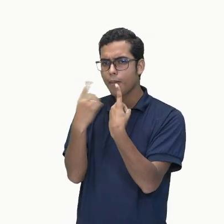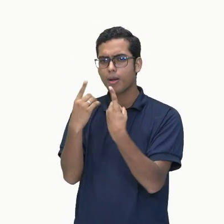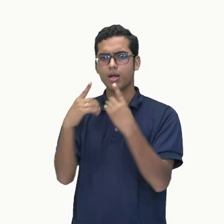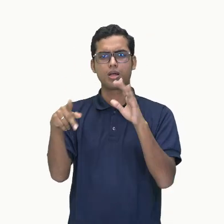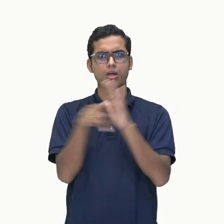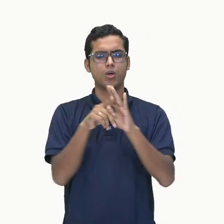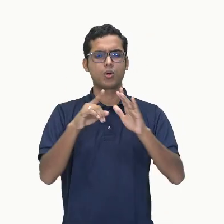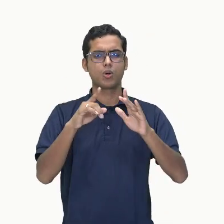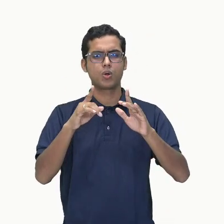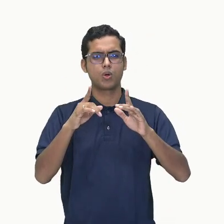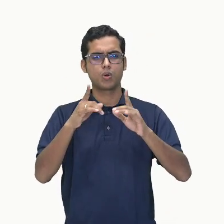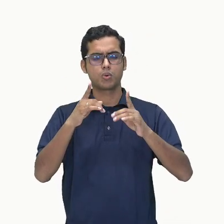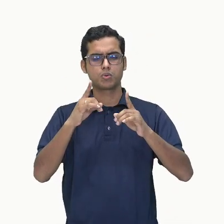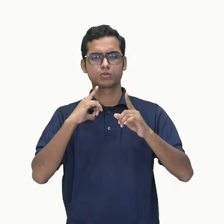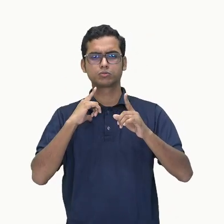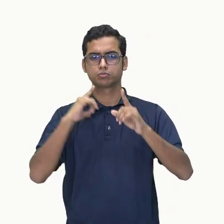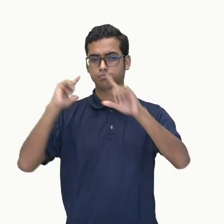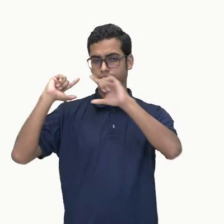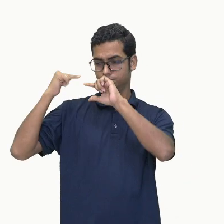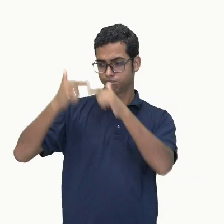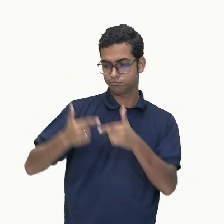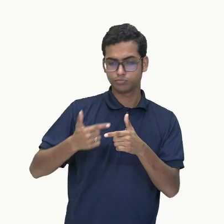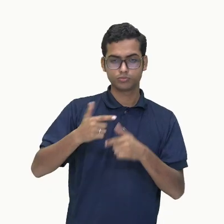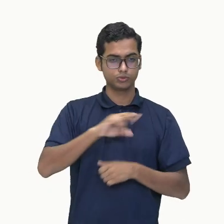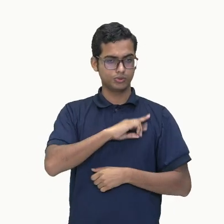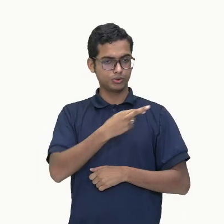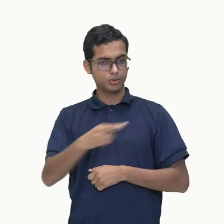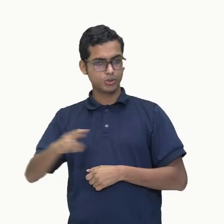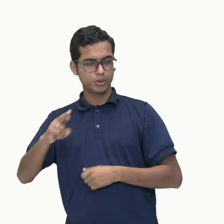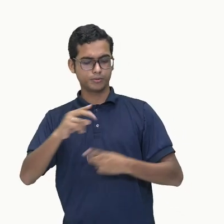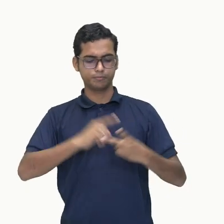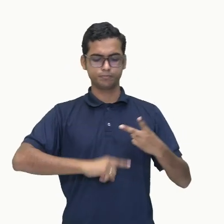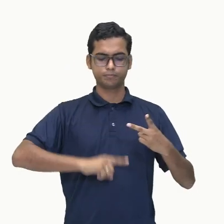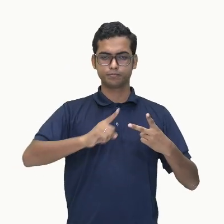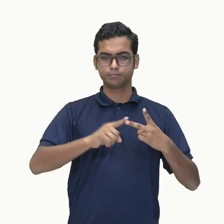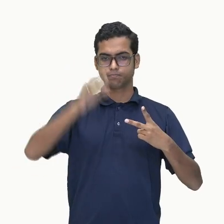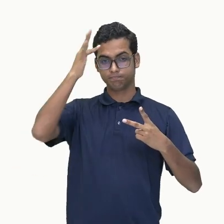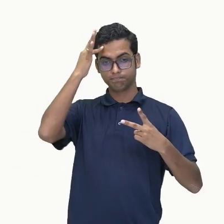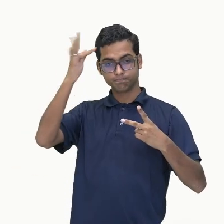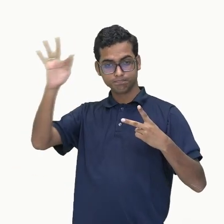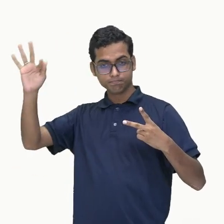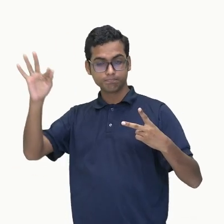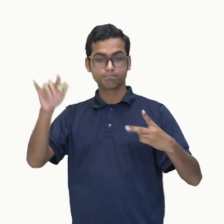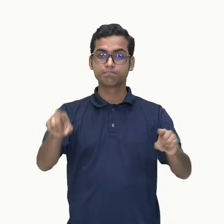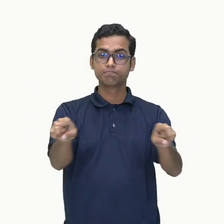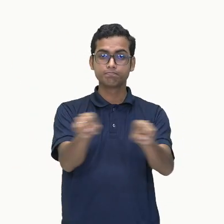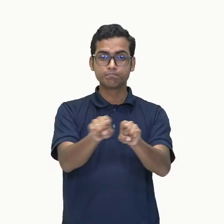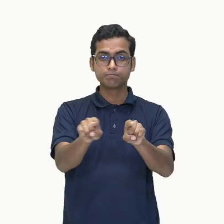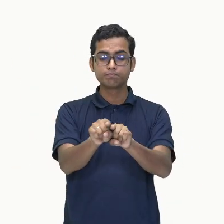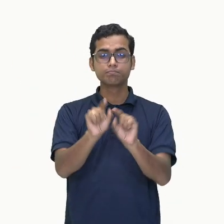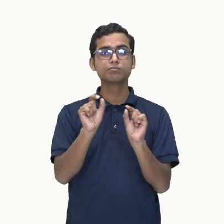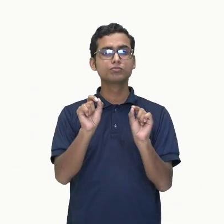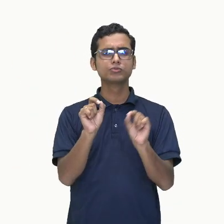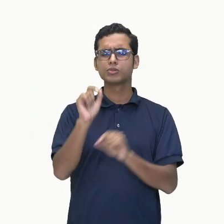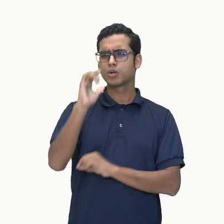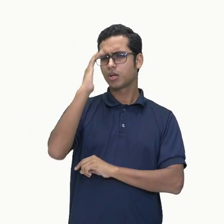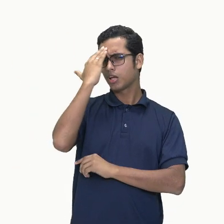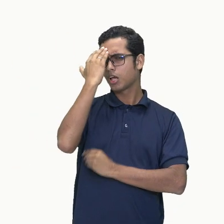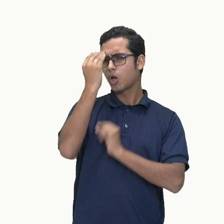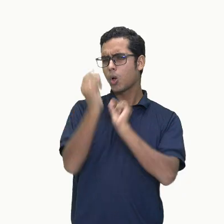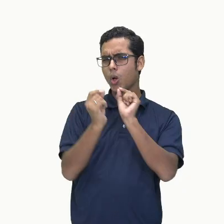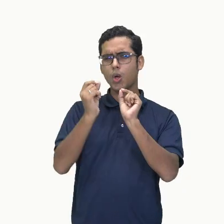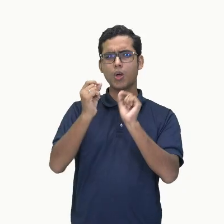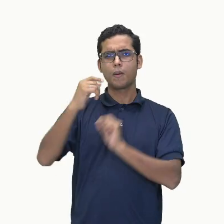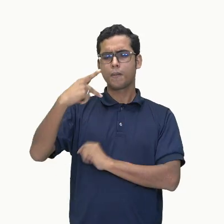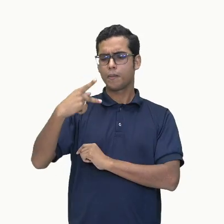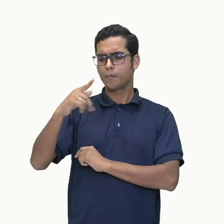tradições religiosas e filosóficas. E aqui, gente, nós temos que entender que essa pluralidade